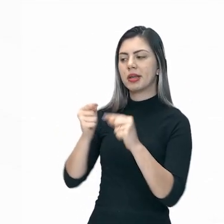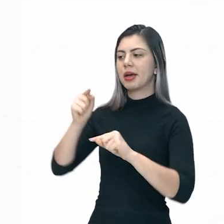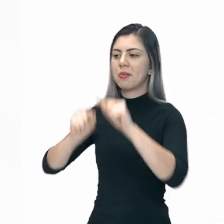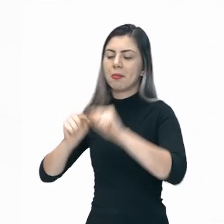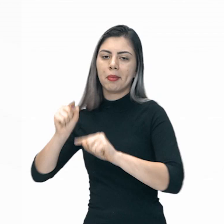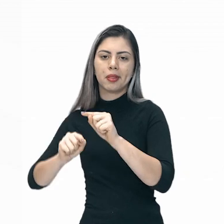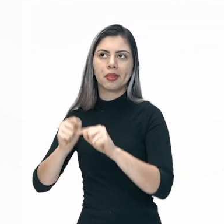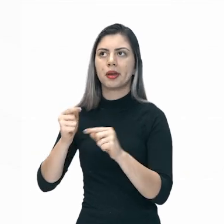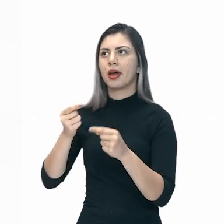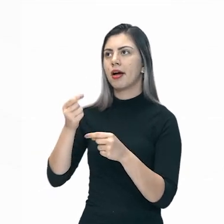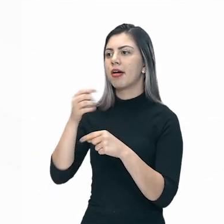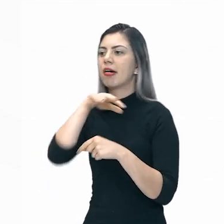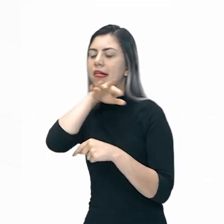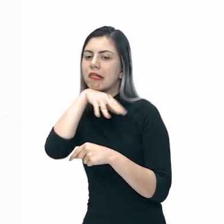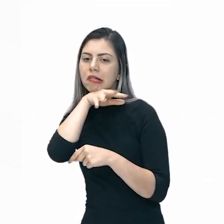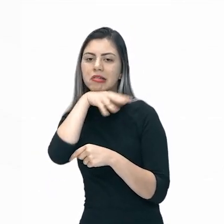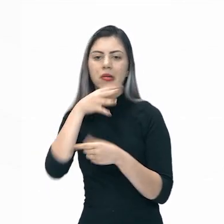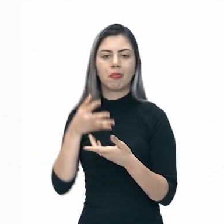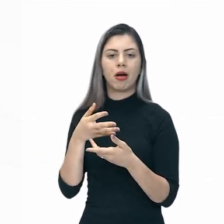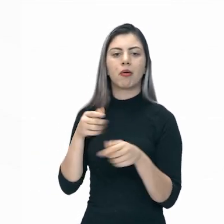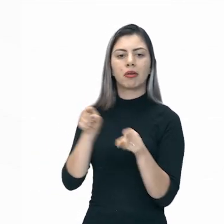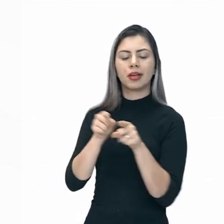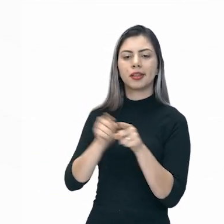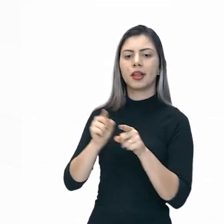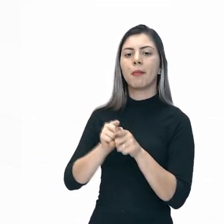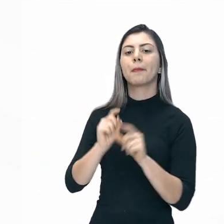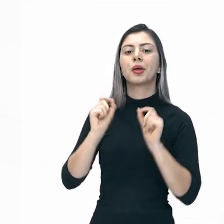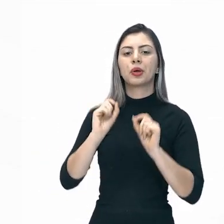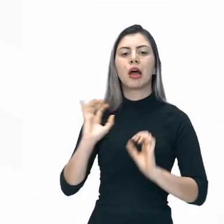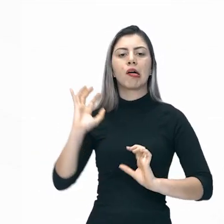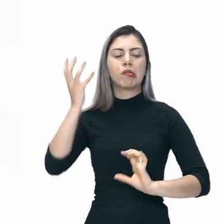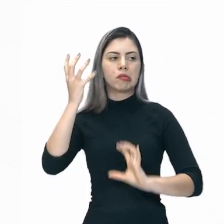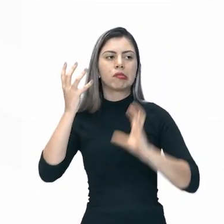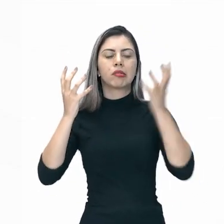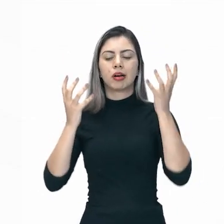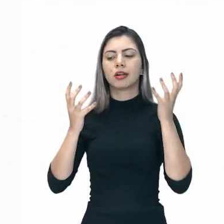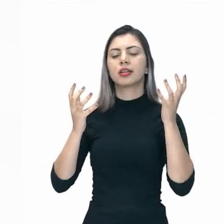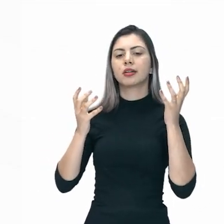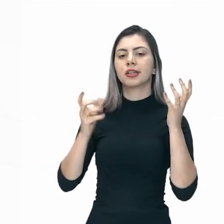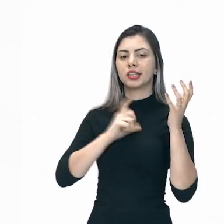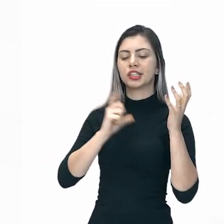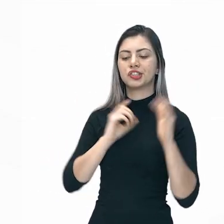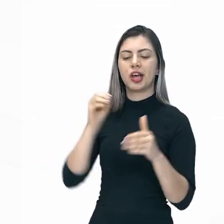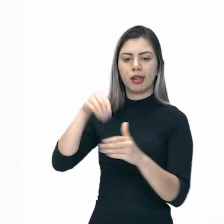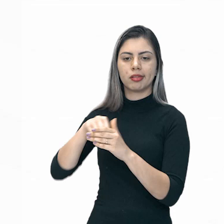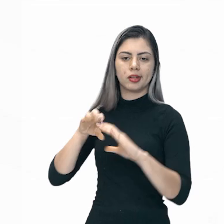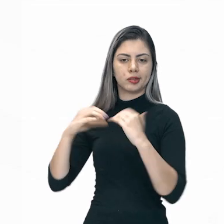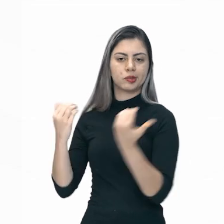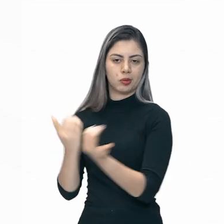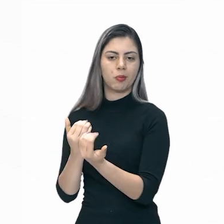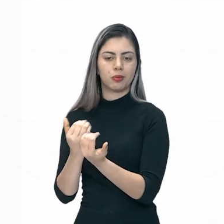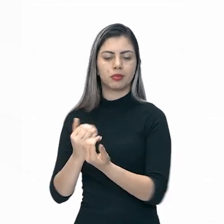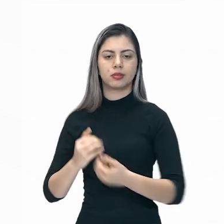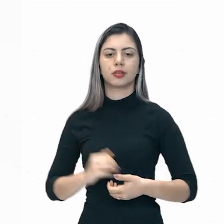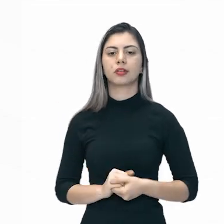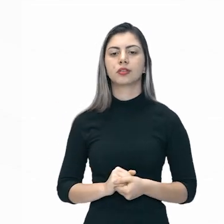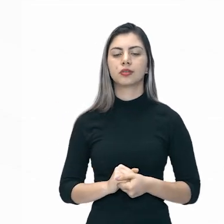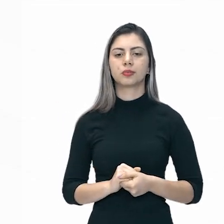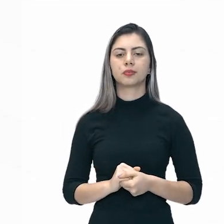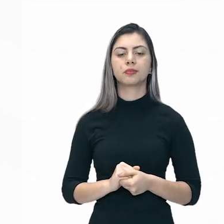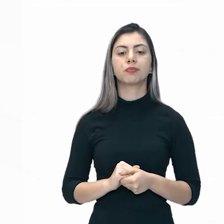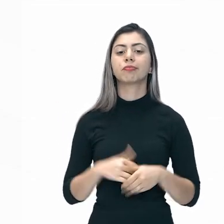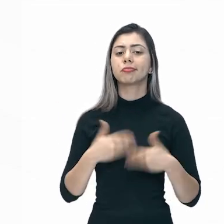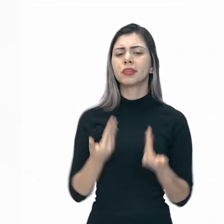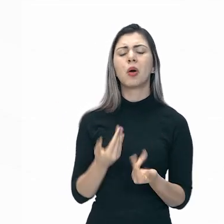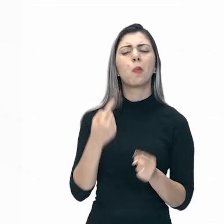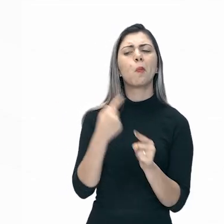objetos, animais e rituais que governavam a existência de uma civilização. Por que essa